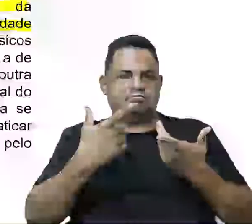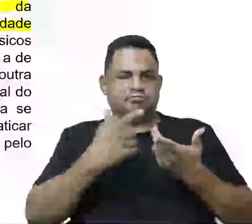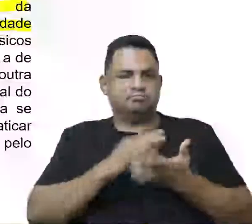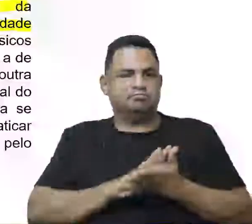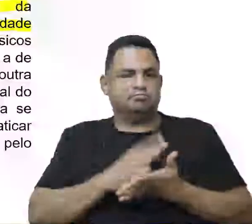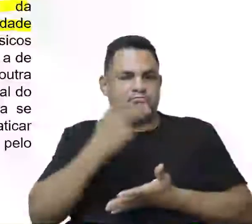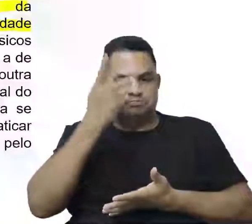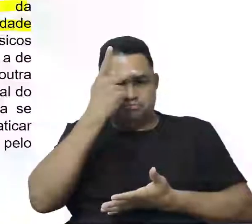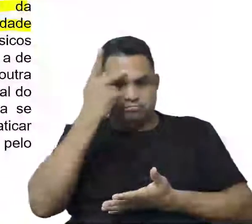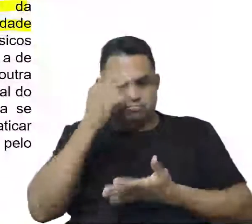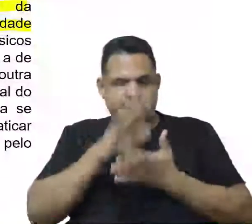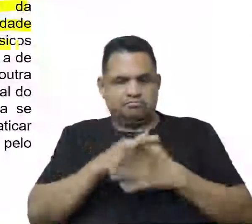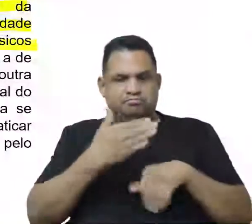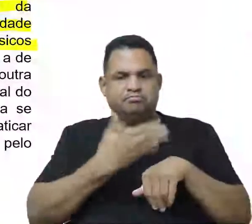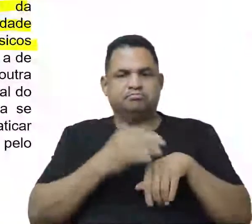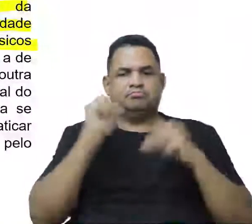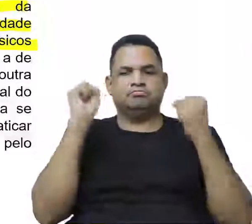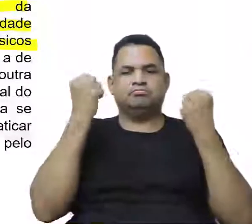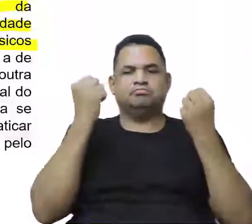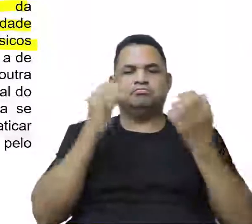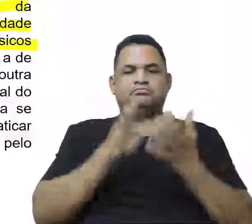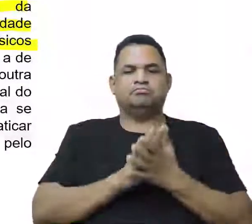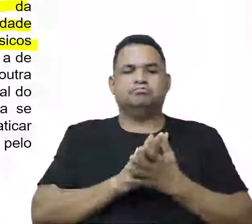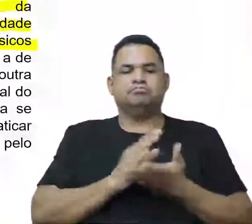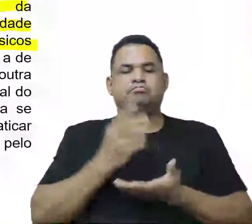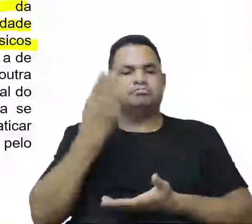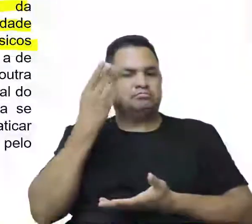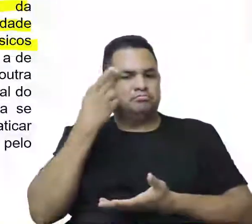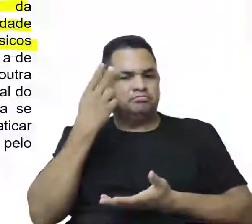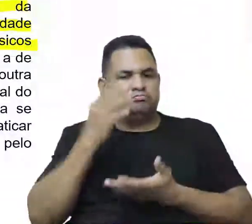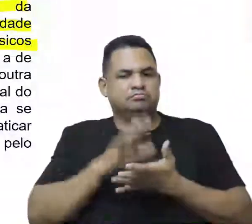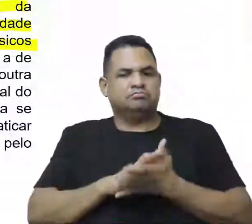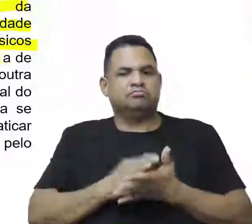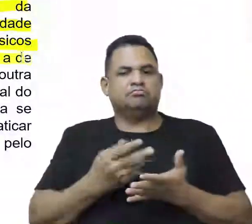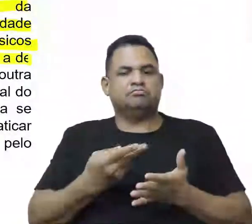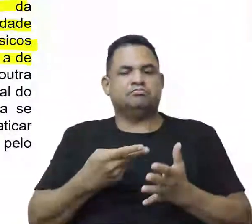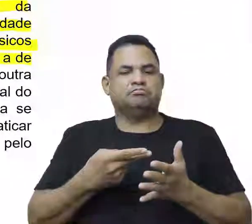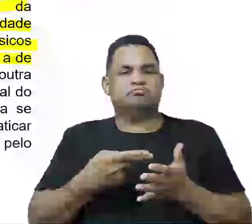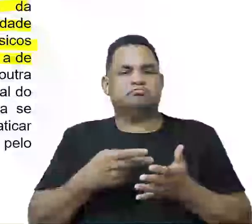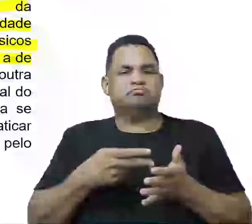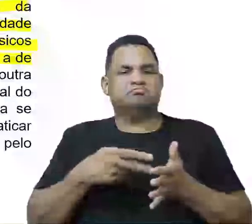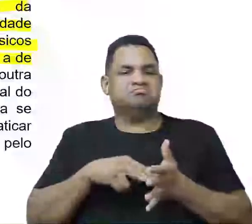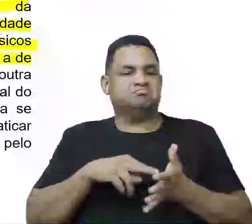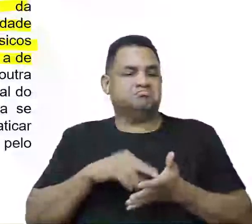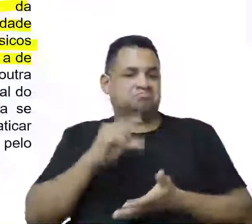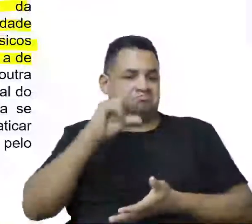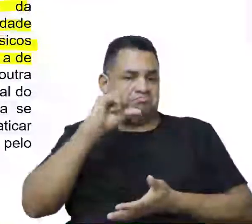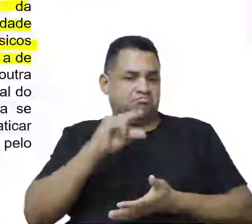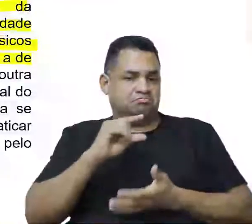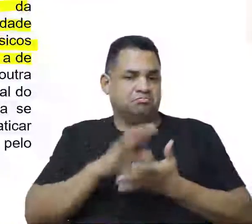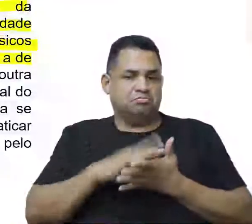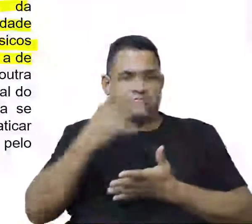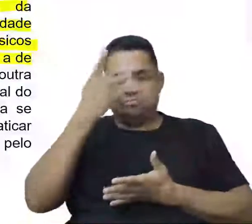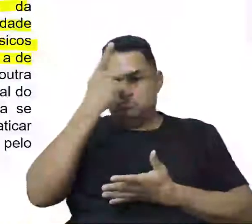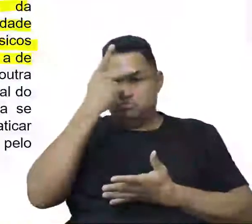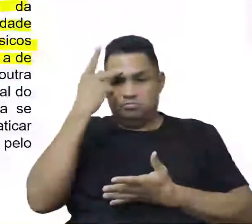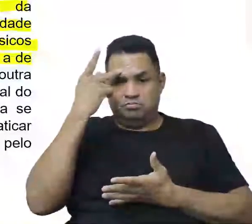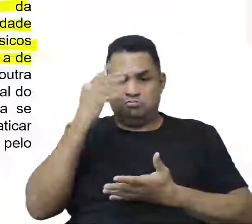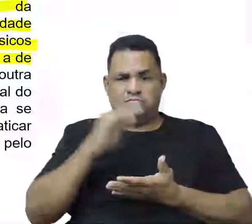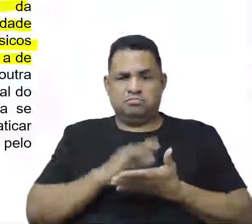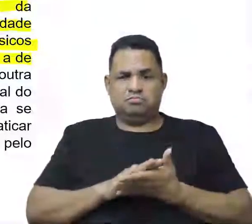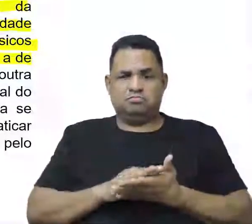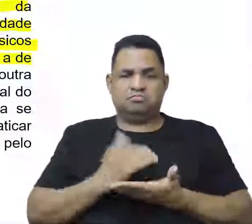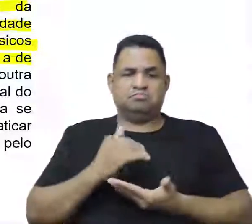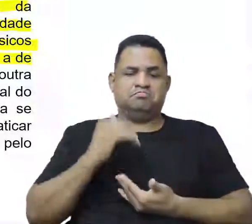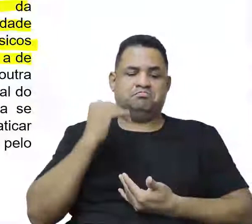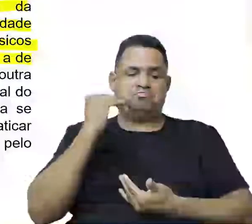dessa pessoa praticar exercícios físicos regularmente é significativamente menor que